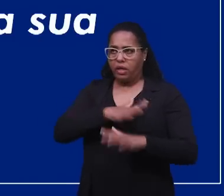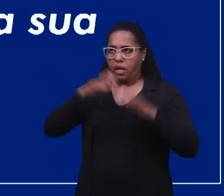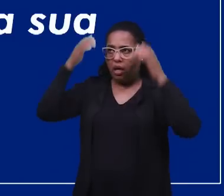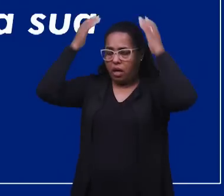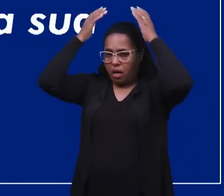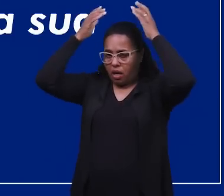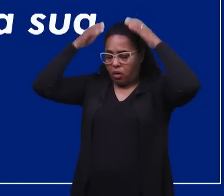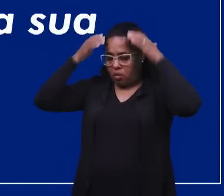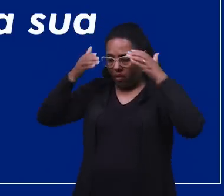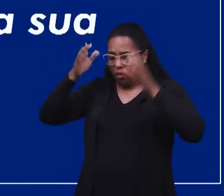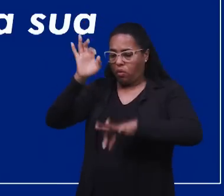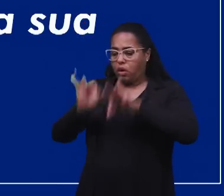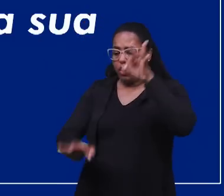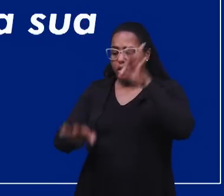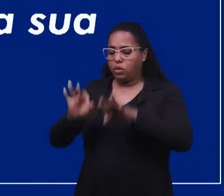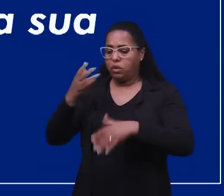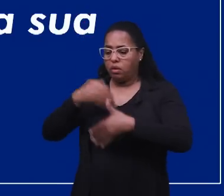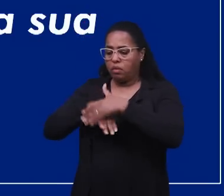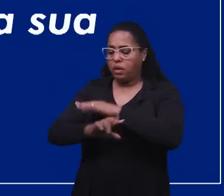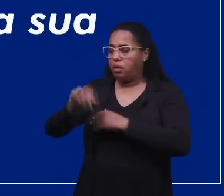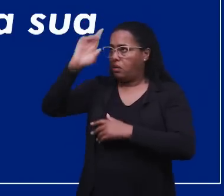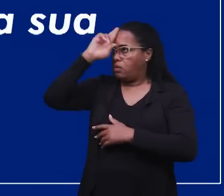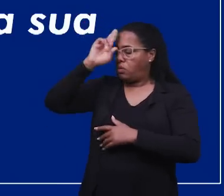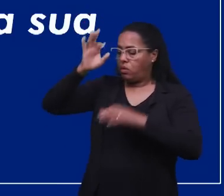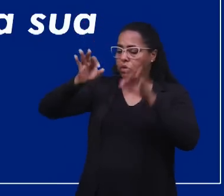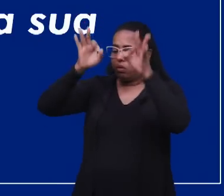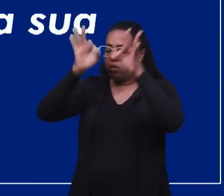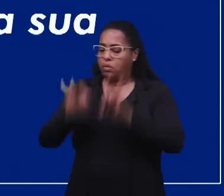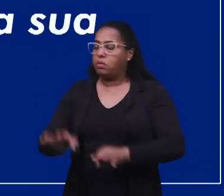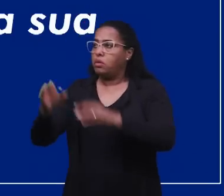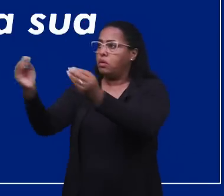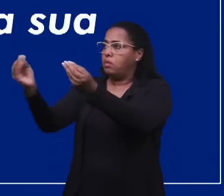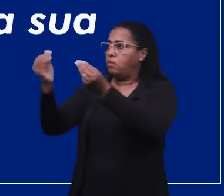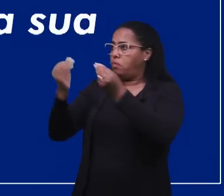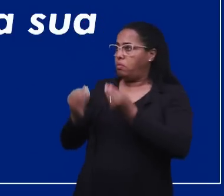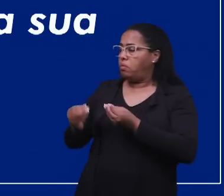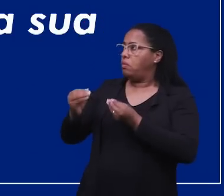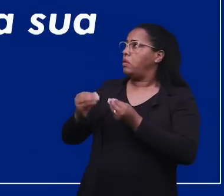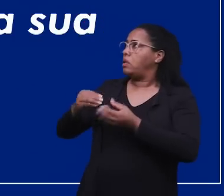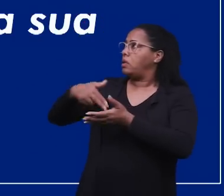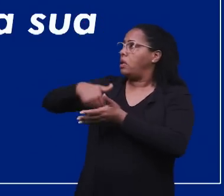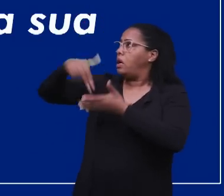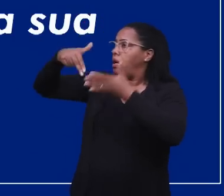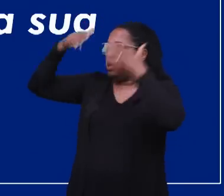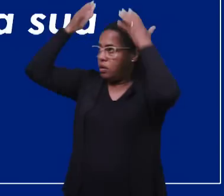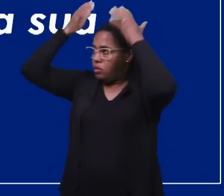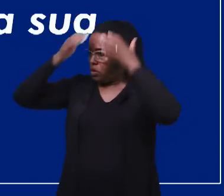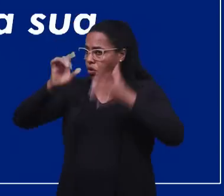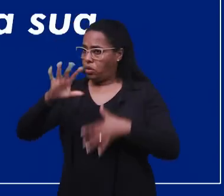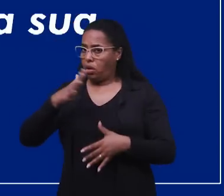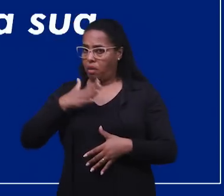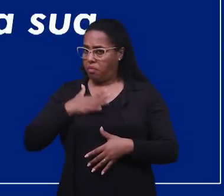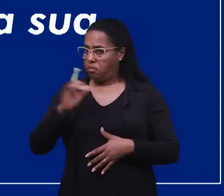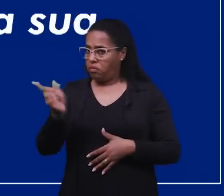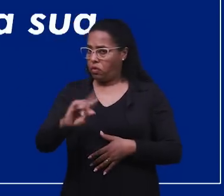está guardada, a qual o Senhor, justo juiz, me dará naquele dia, e não somente a mim, mas também